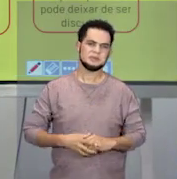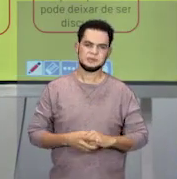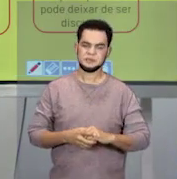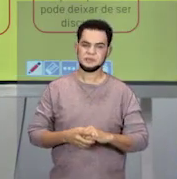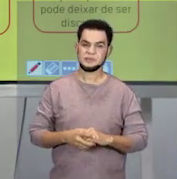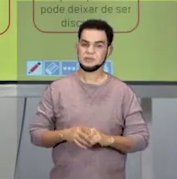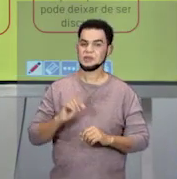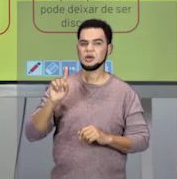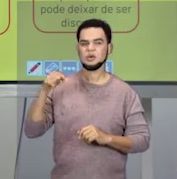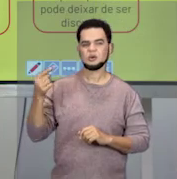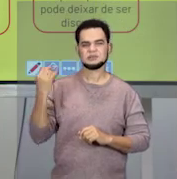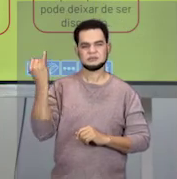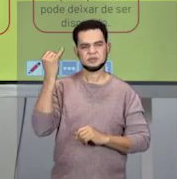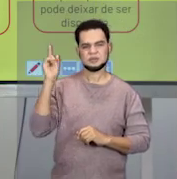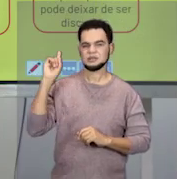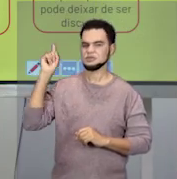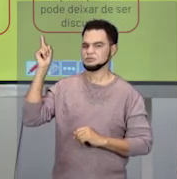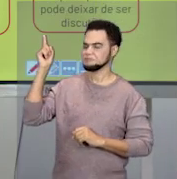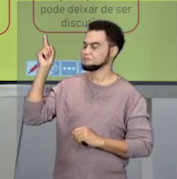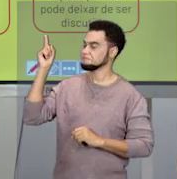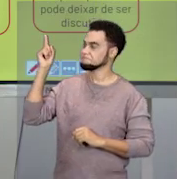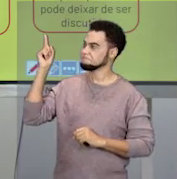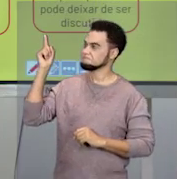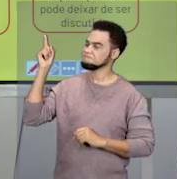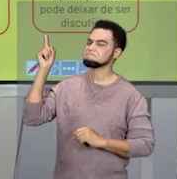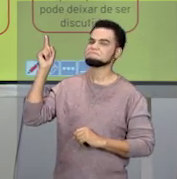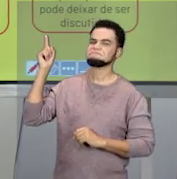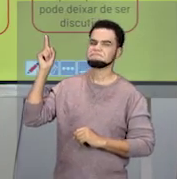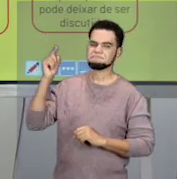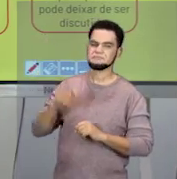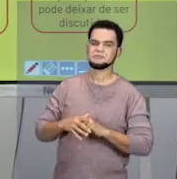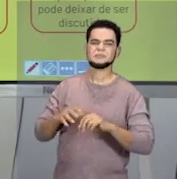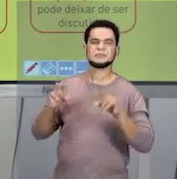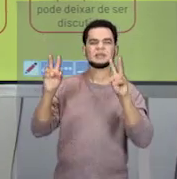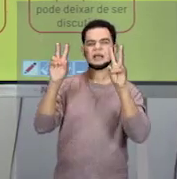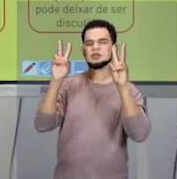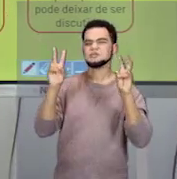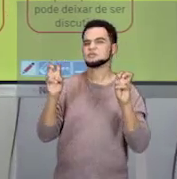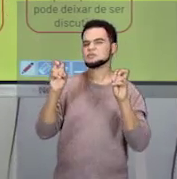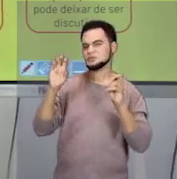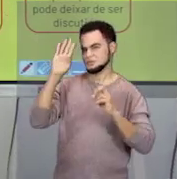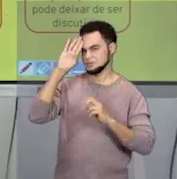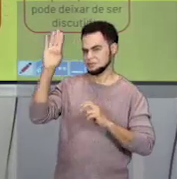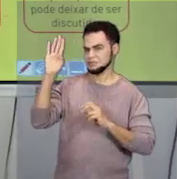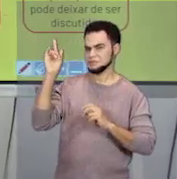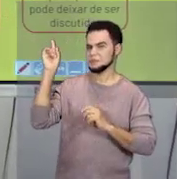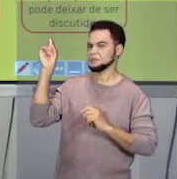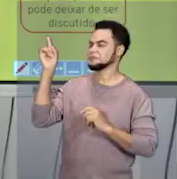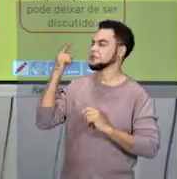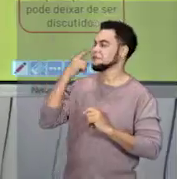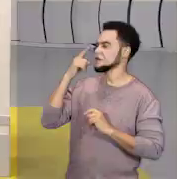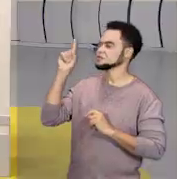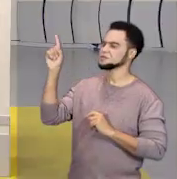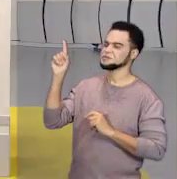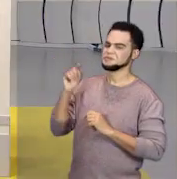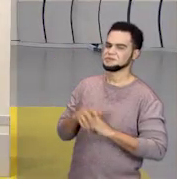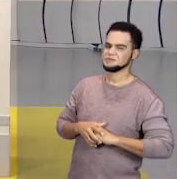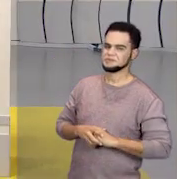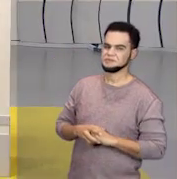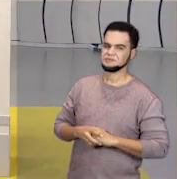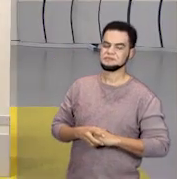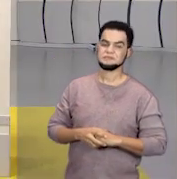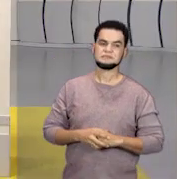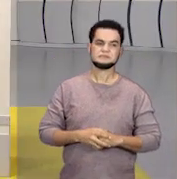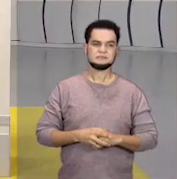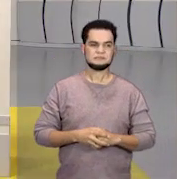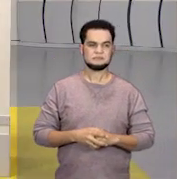Outra parte importantíssima, o assunto central. Veja então, olha, que na minha